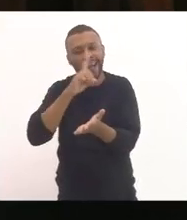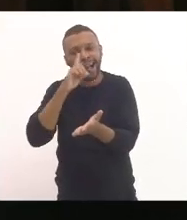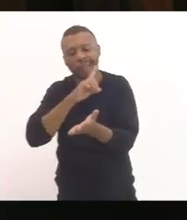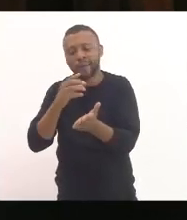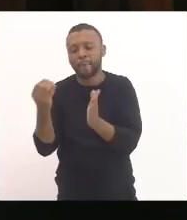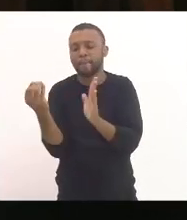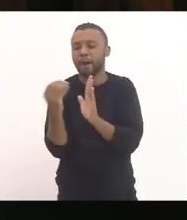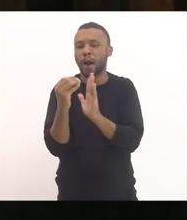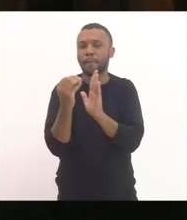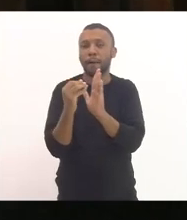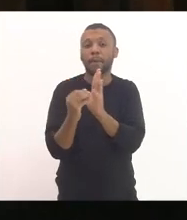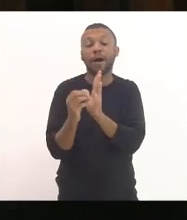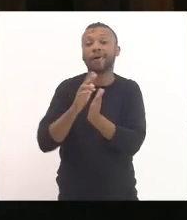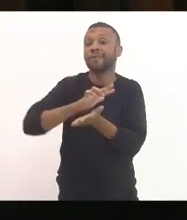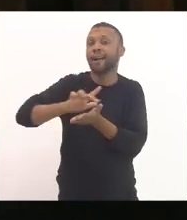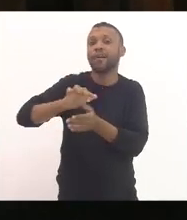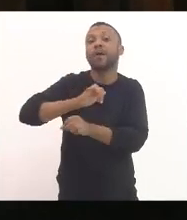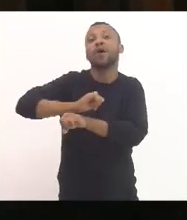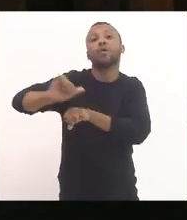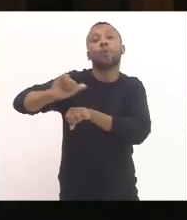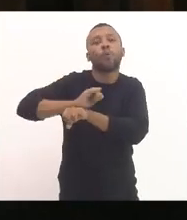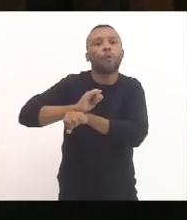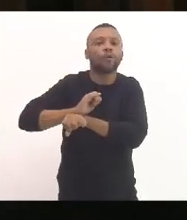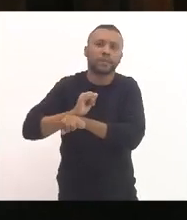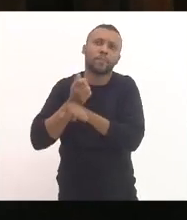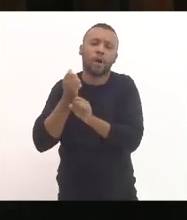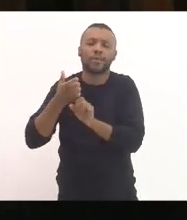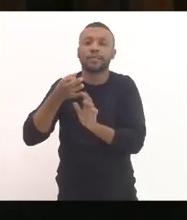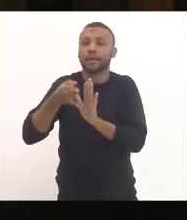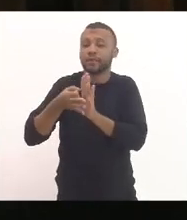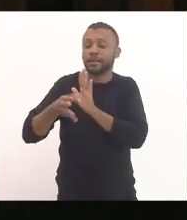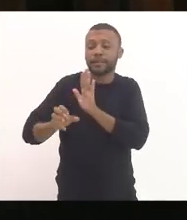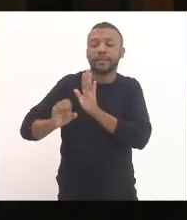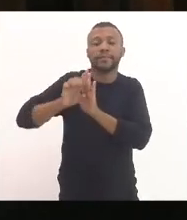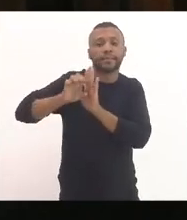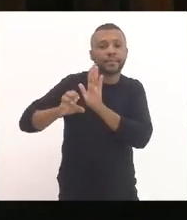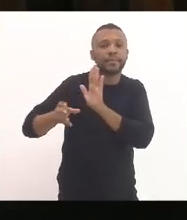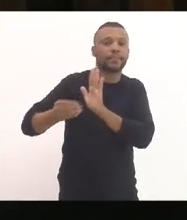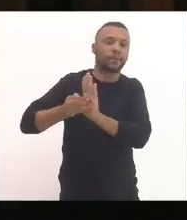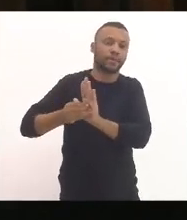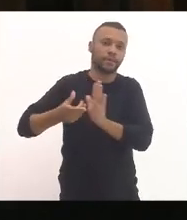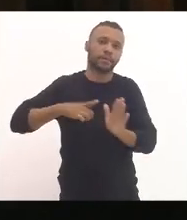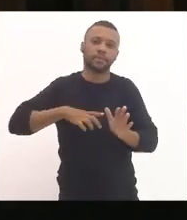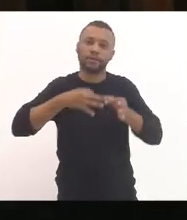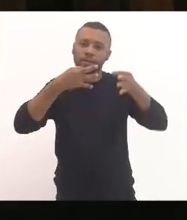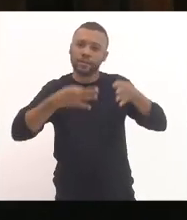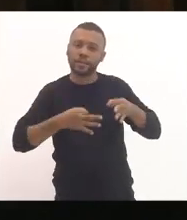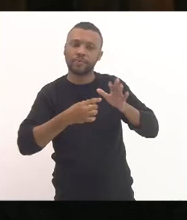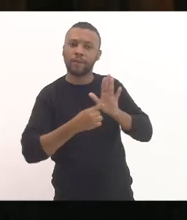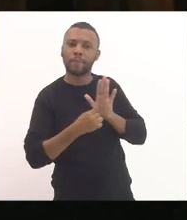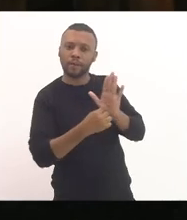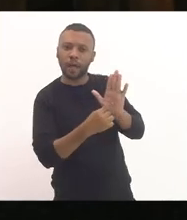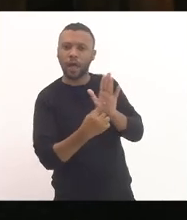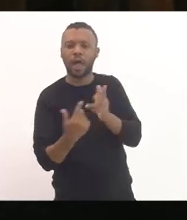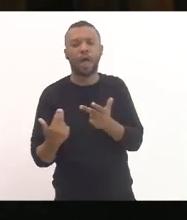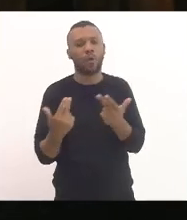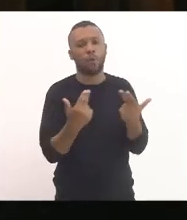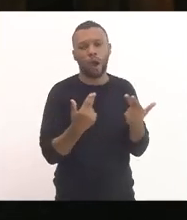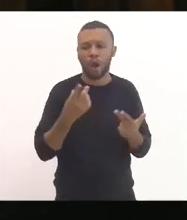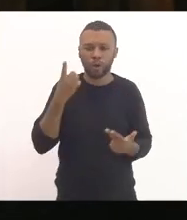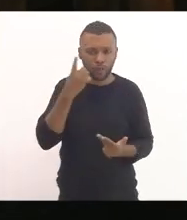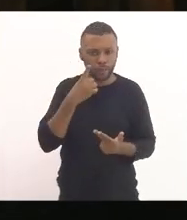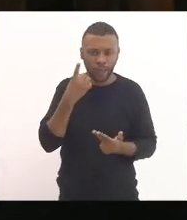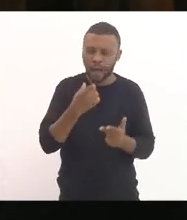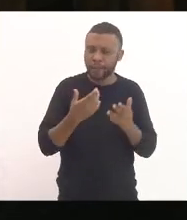que devem inclusivos através das emendas e com certeza serão apresentadas Como foram pelos nossos